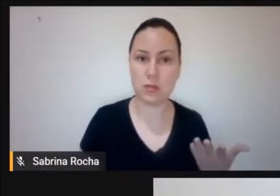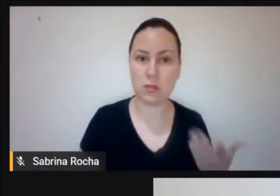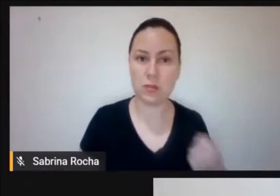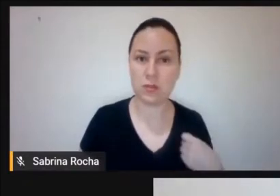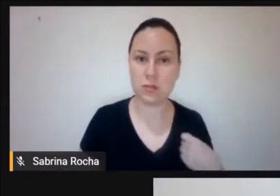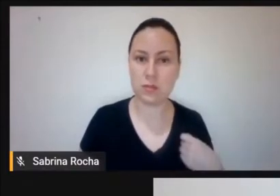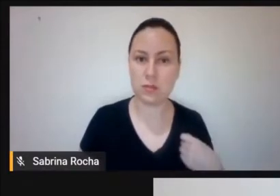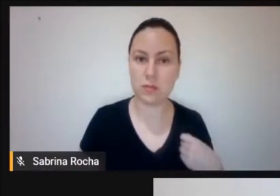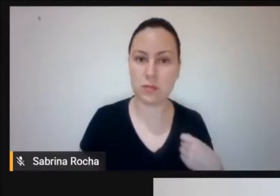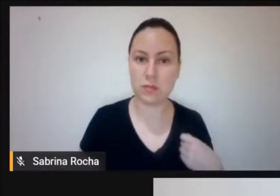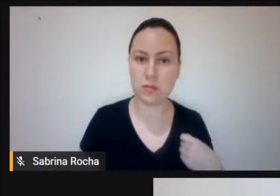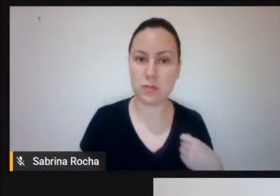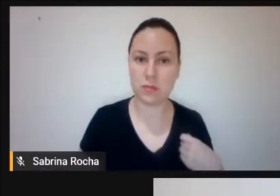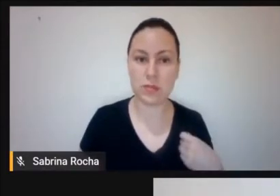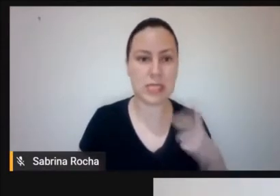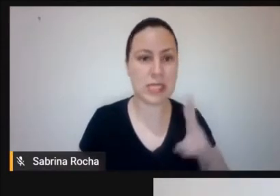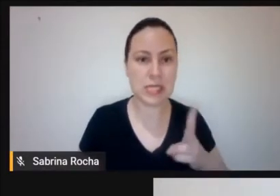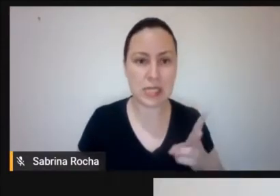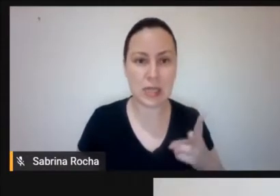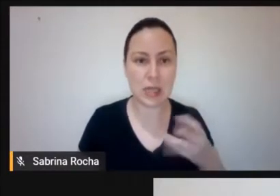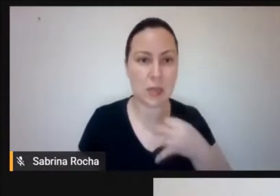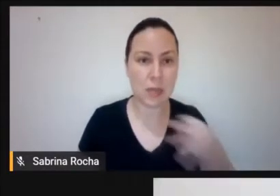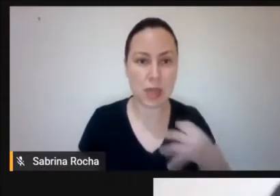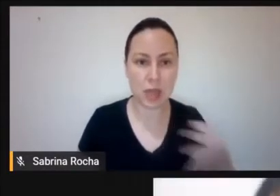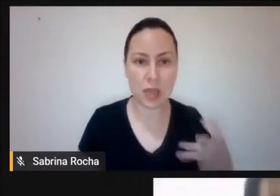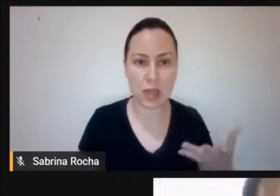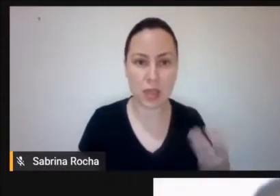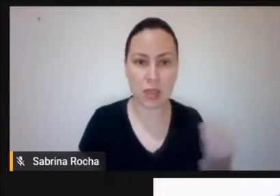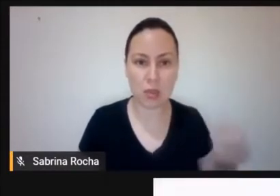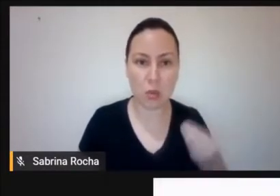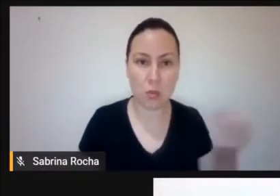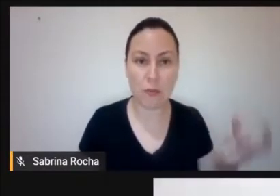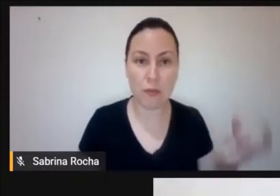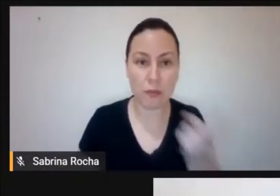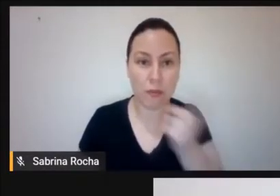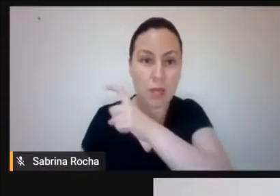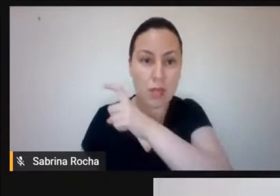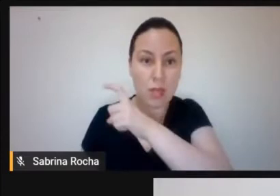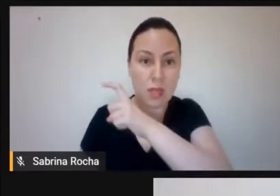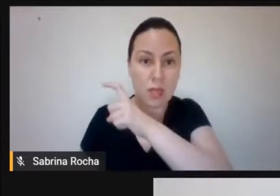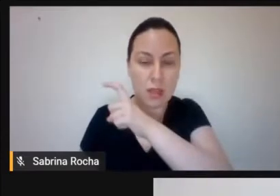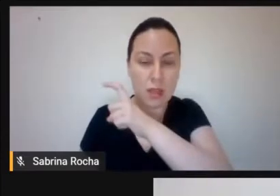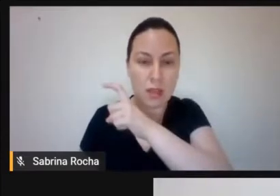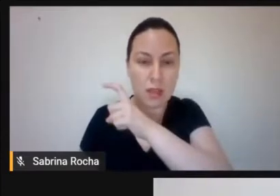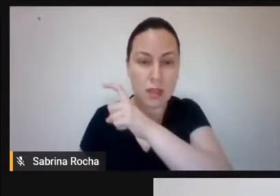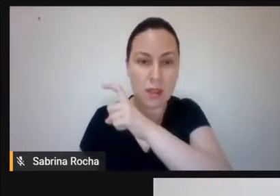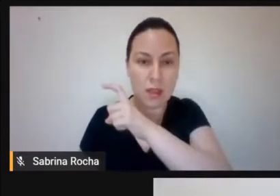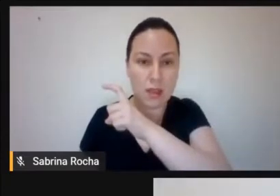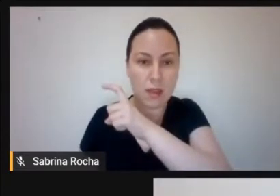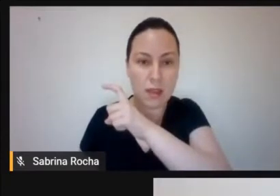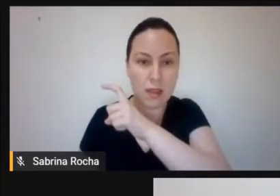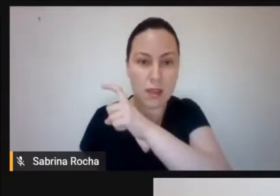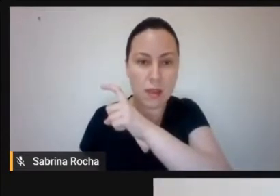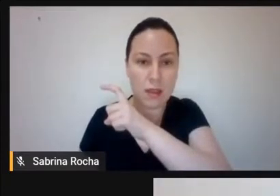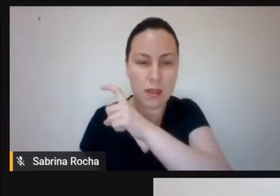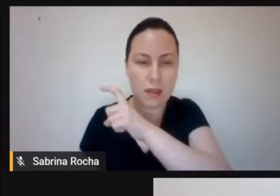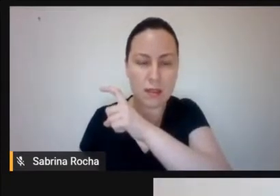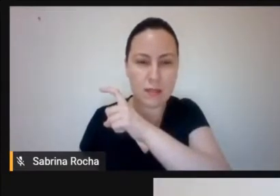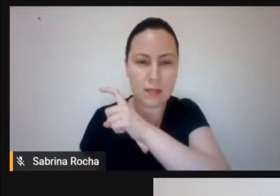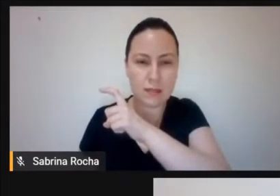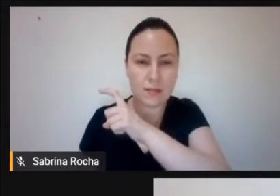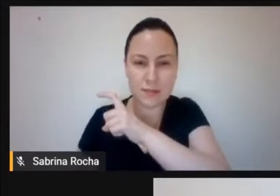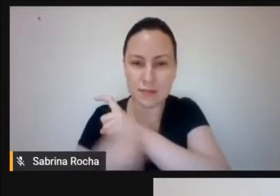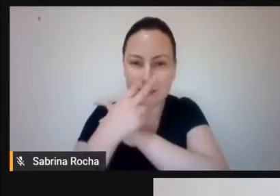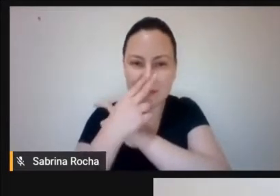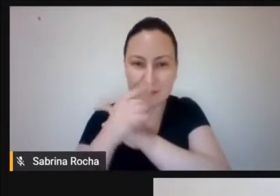tempo inteiro dizendo isso, como é que a gente vai voltar de novo, parecendo aquela família Frankenstein, que vai sentar de